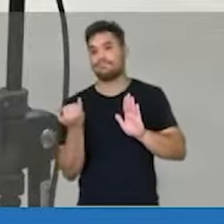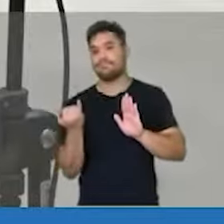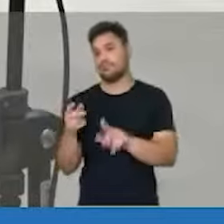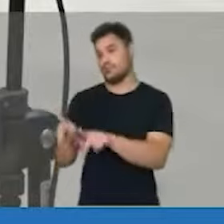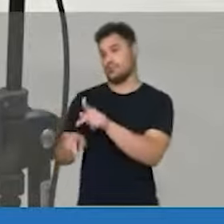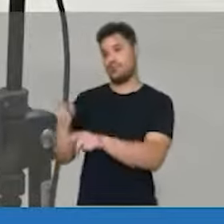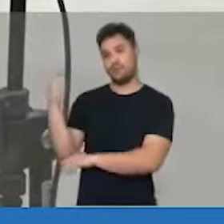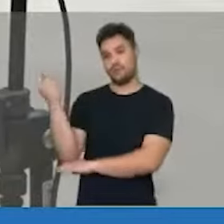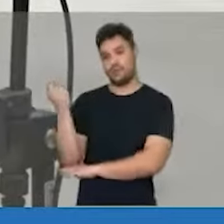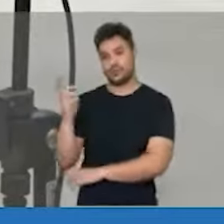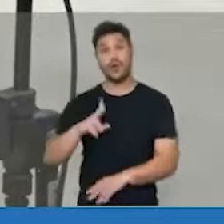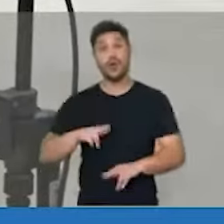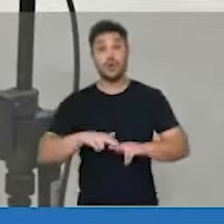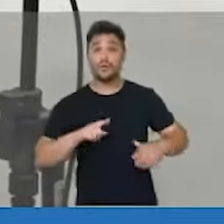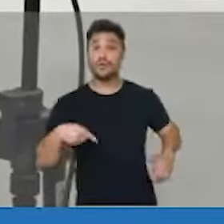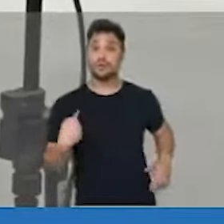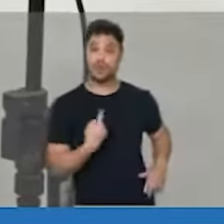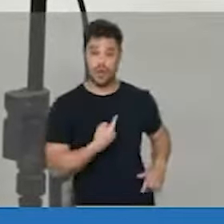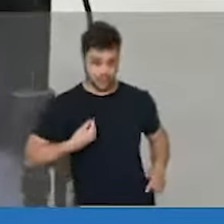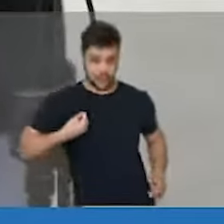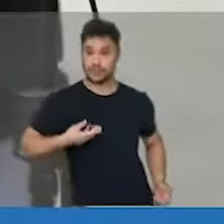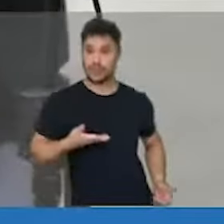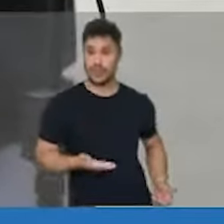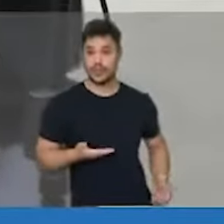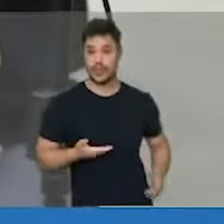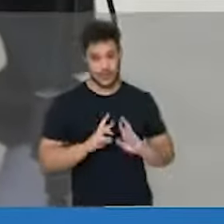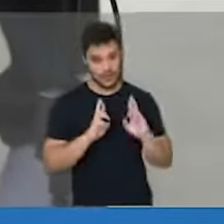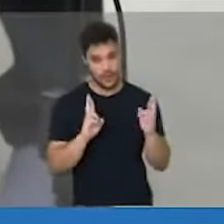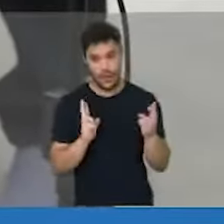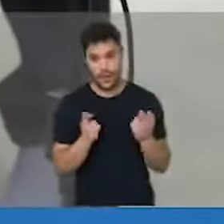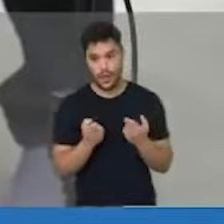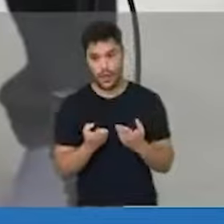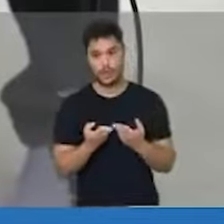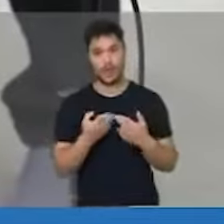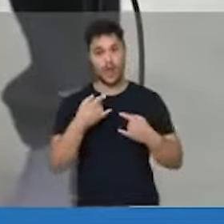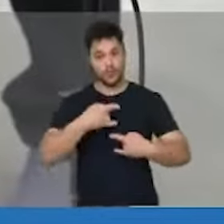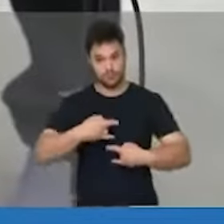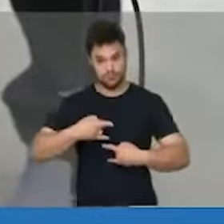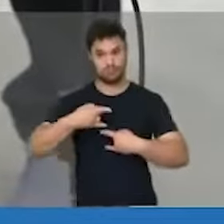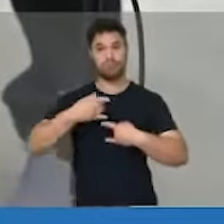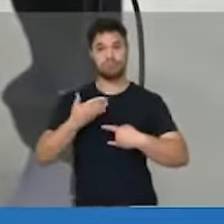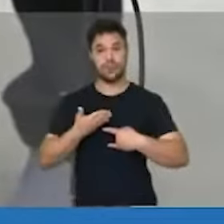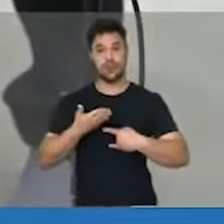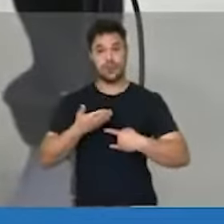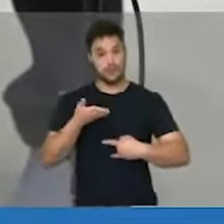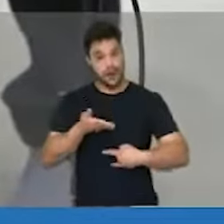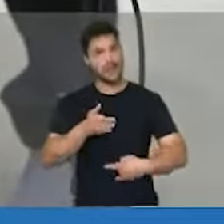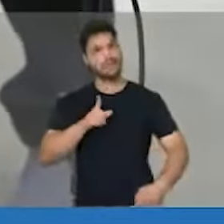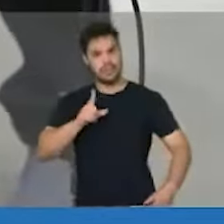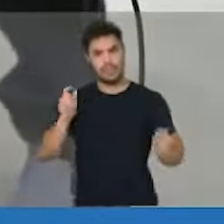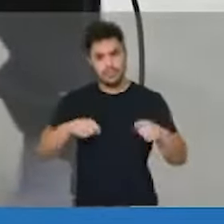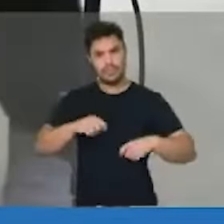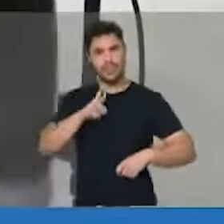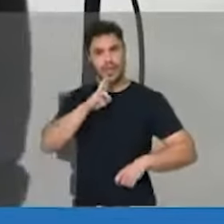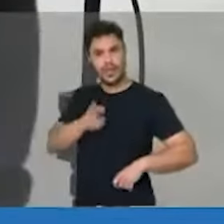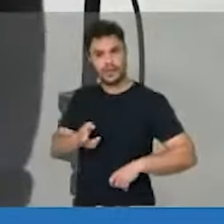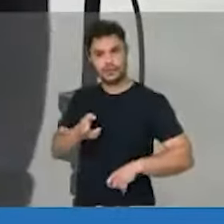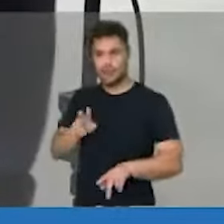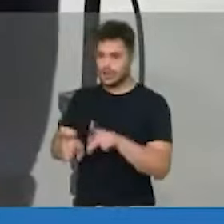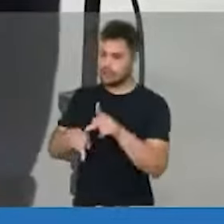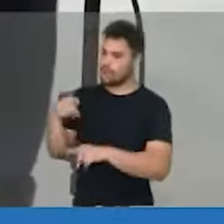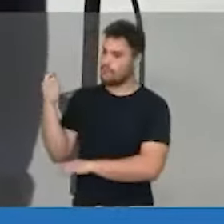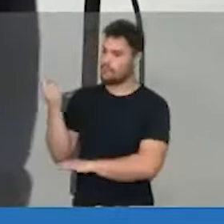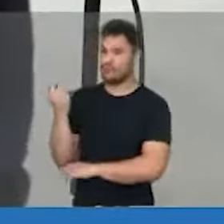Sul. Por isso nós estamos aqui em uma sessão remota para que nós possamos dar respostas ao povo do Rio Grande do